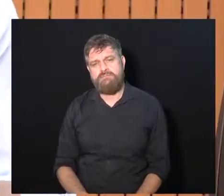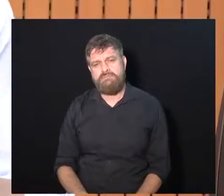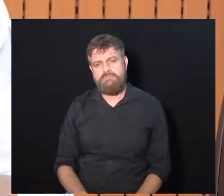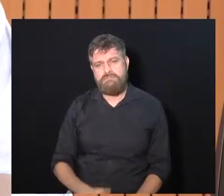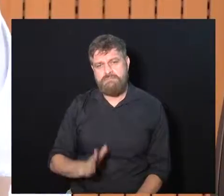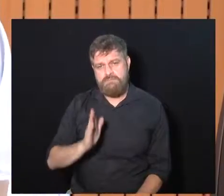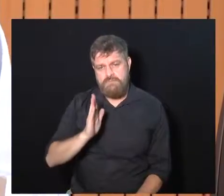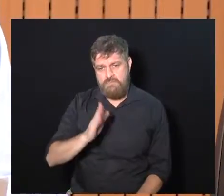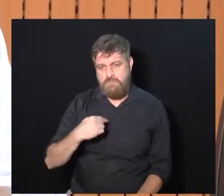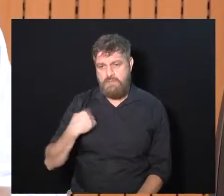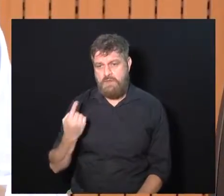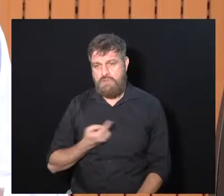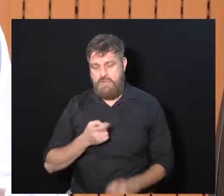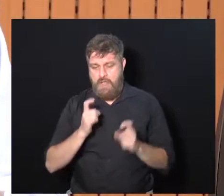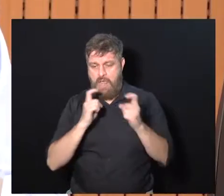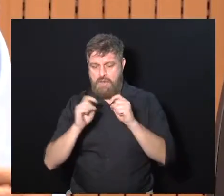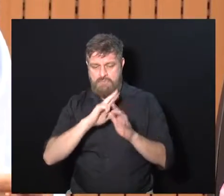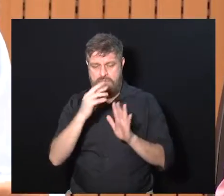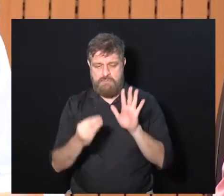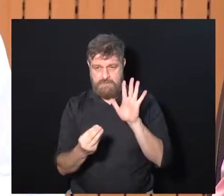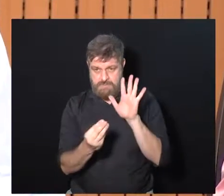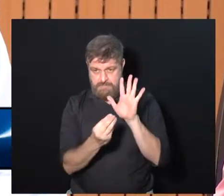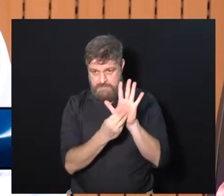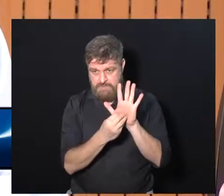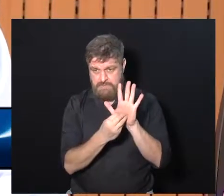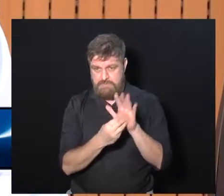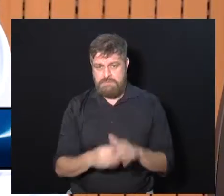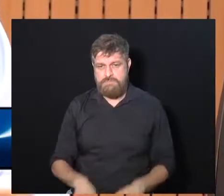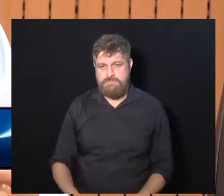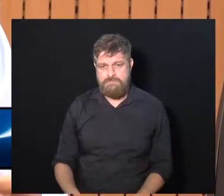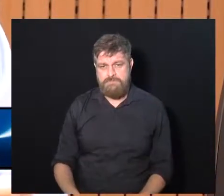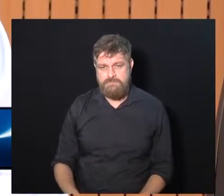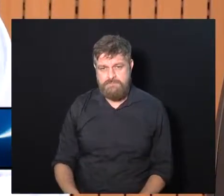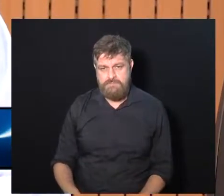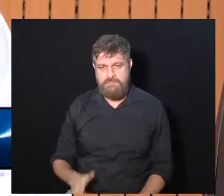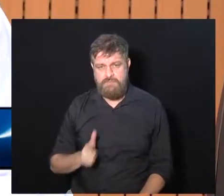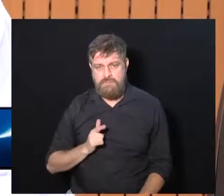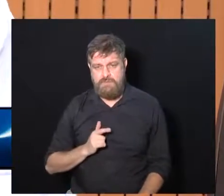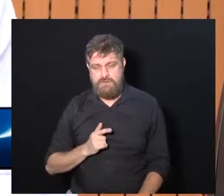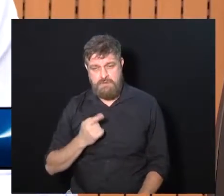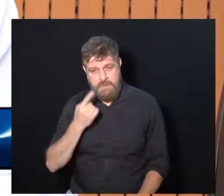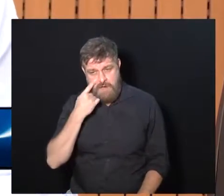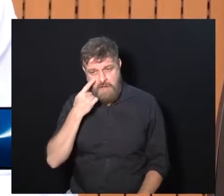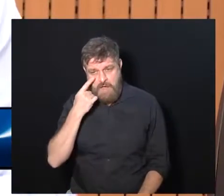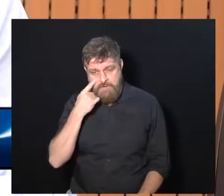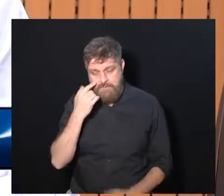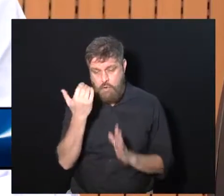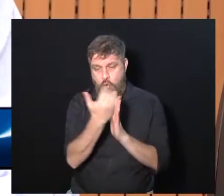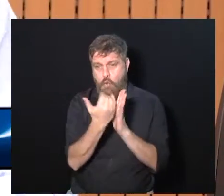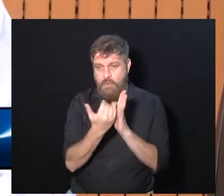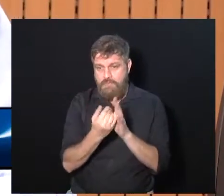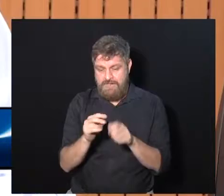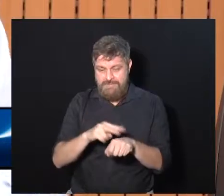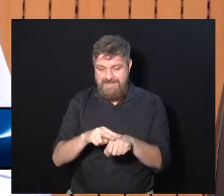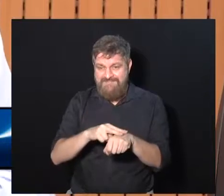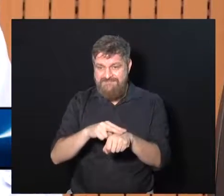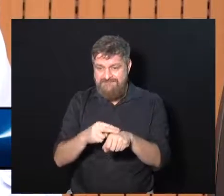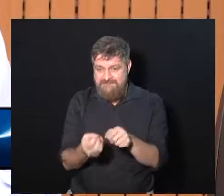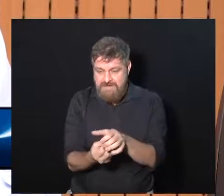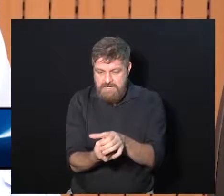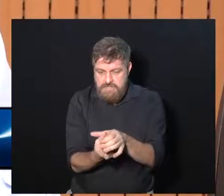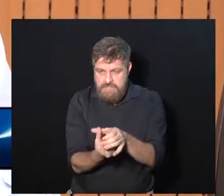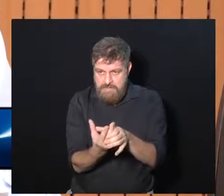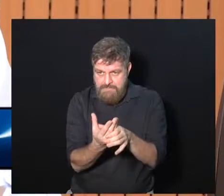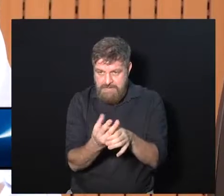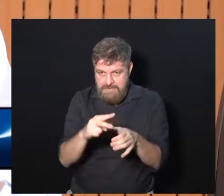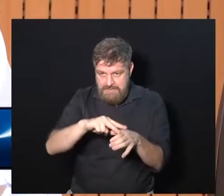estamos aqui na reunião da Comissão de Meio Ambiente, ouvindo um pouco sobre o programa de fitoterapia da cidade de Campinas, com